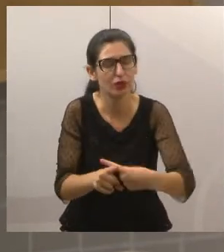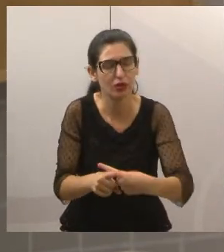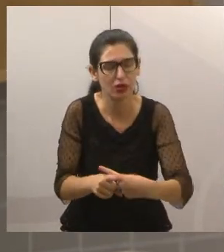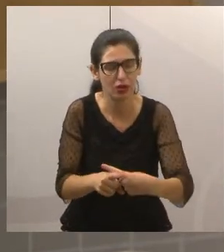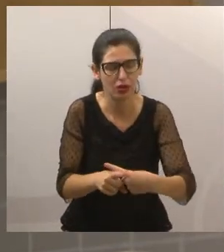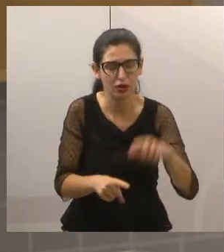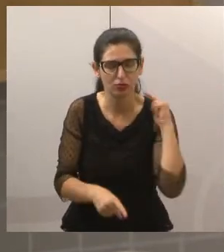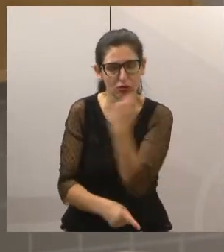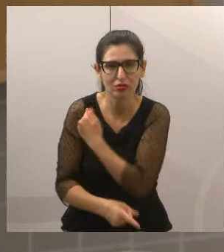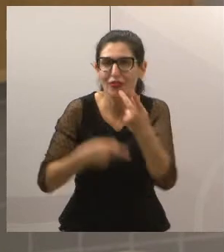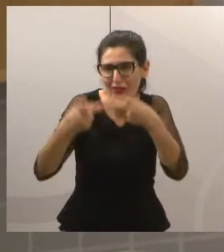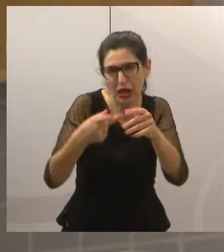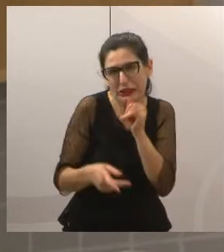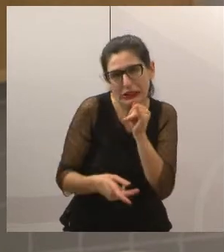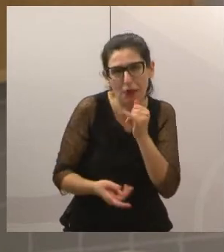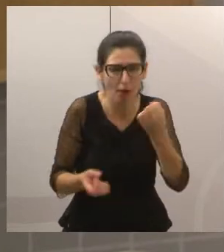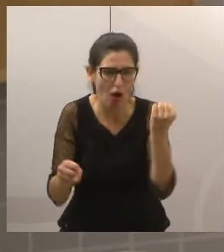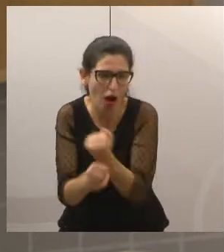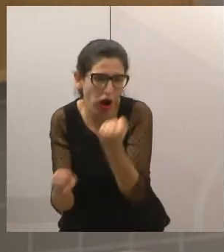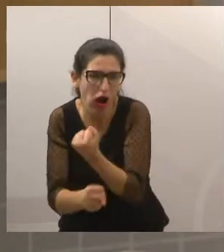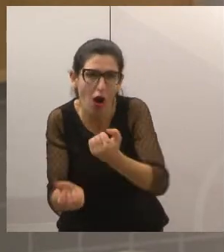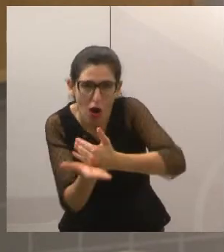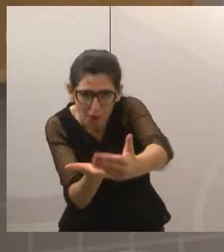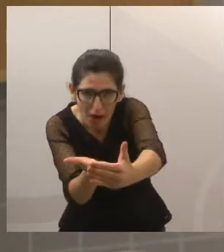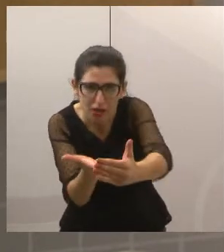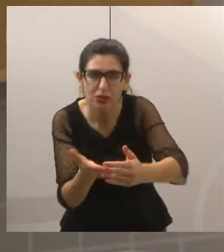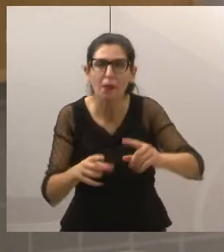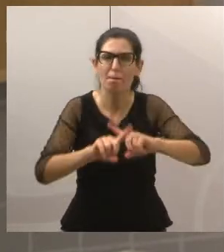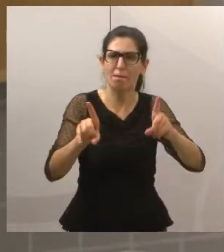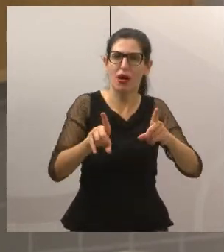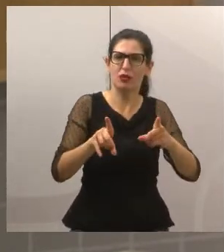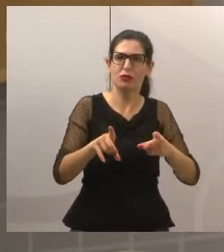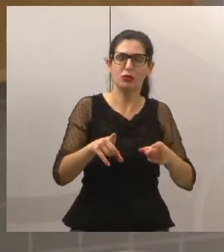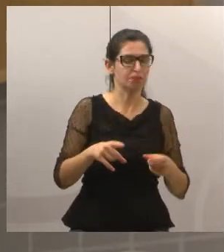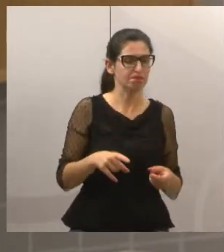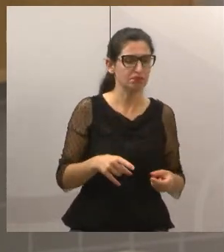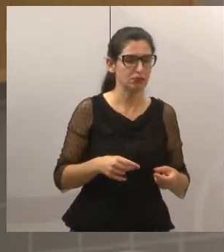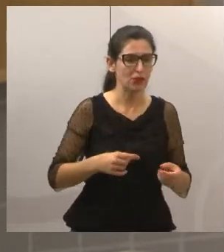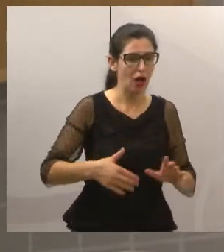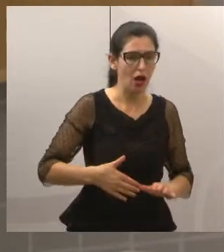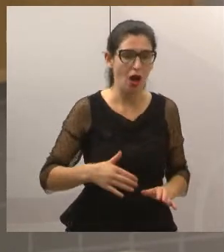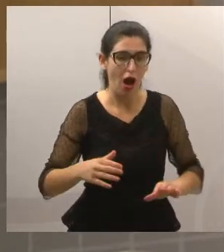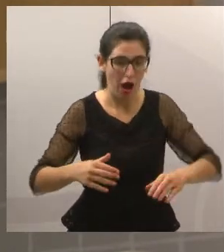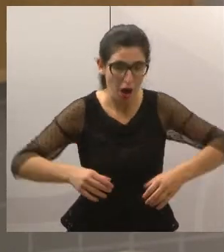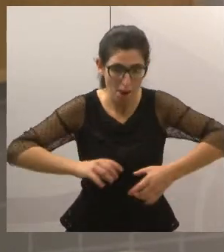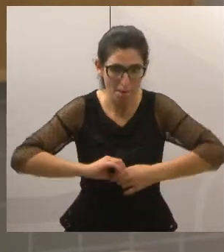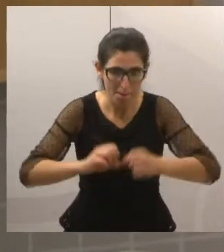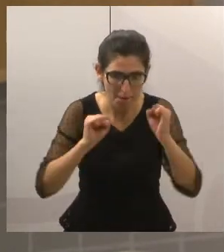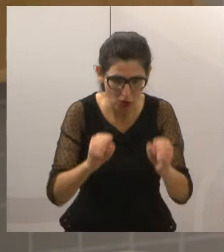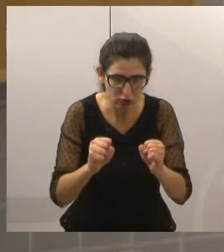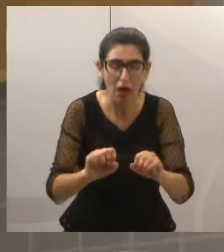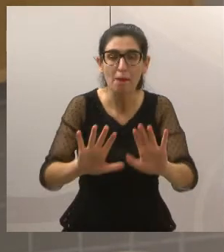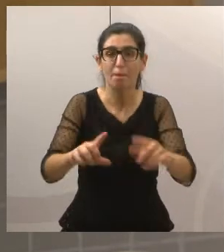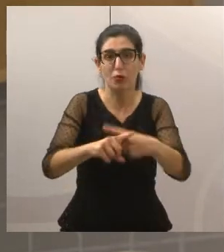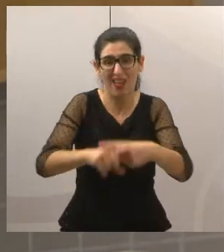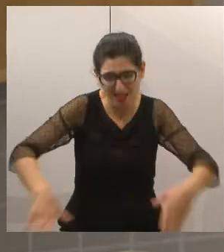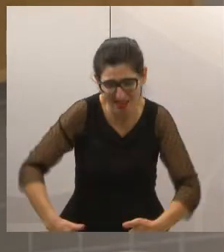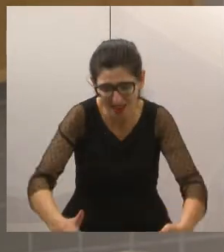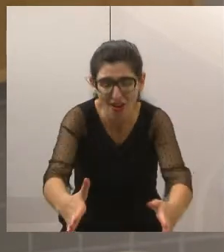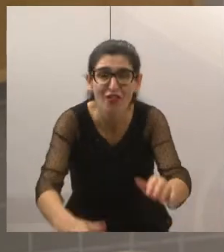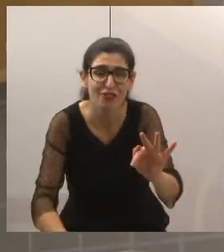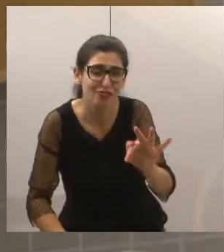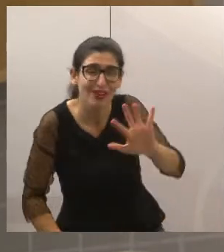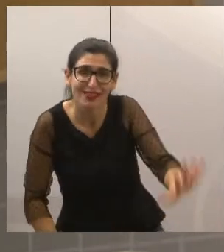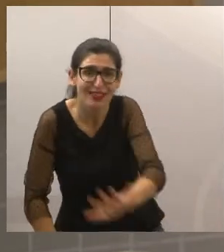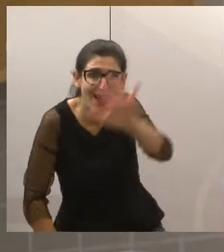vamos começar a obra, mas uma obra de intervenção no Rio Paraíba, que é um rio federal, né, então, que mexe com